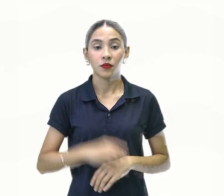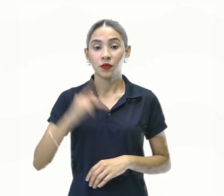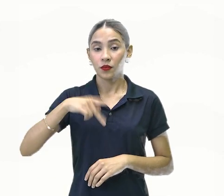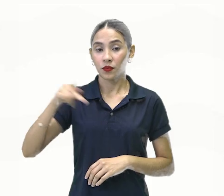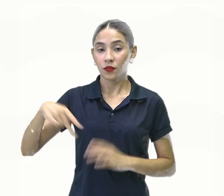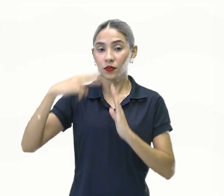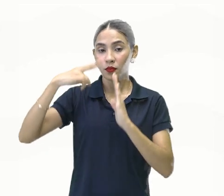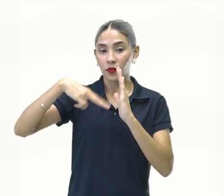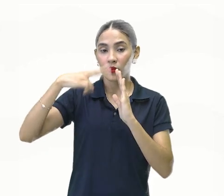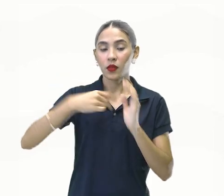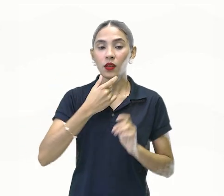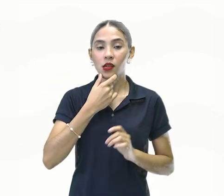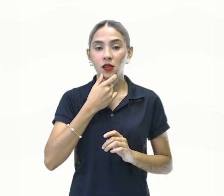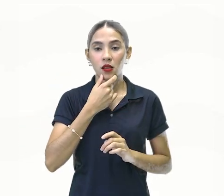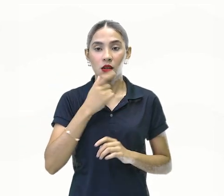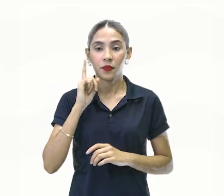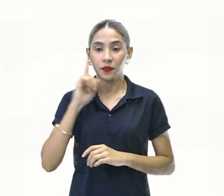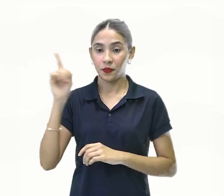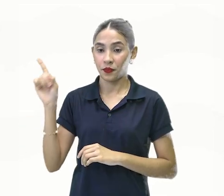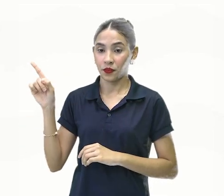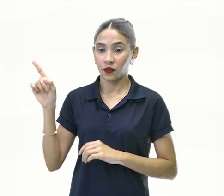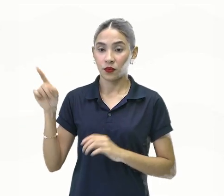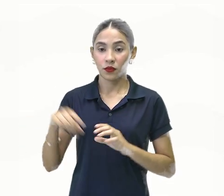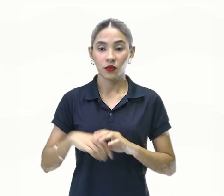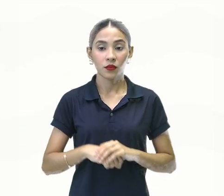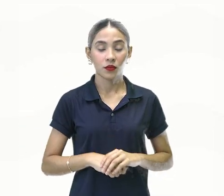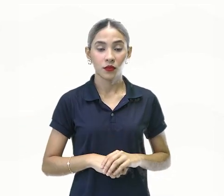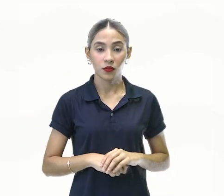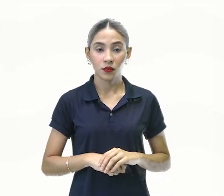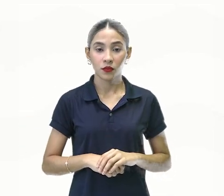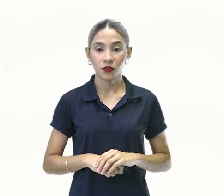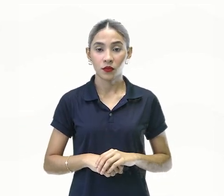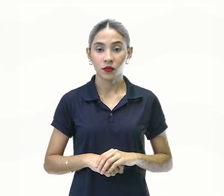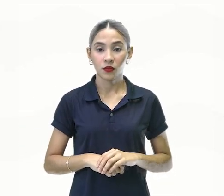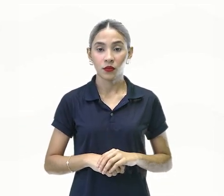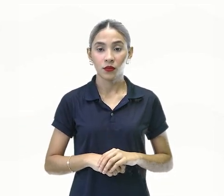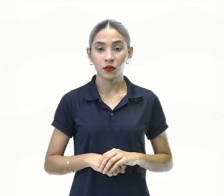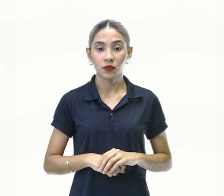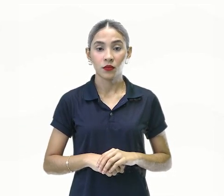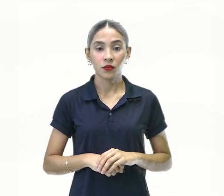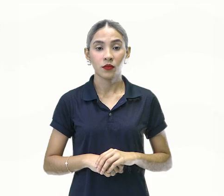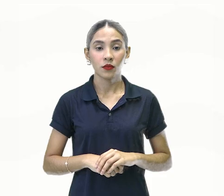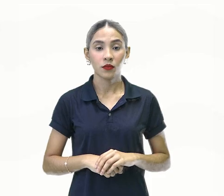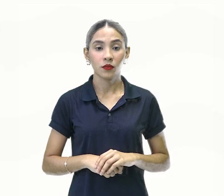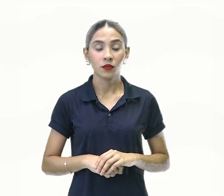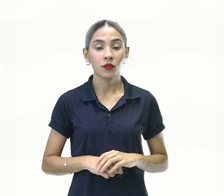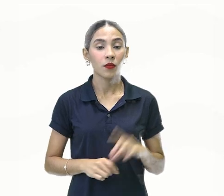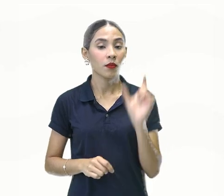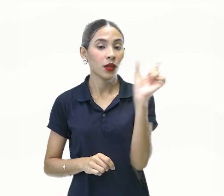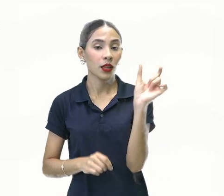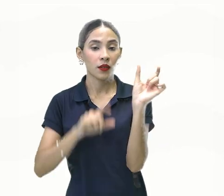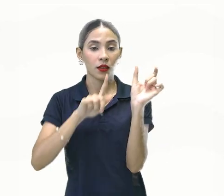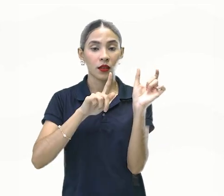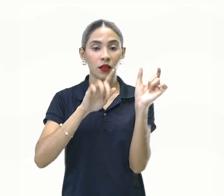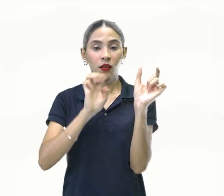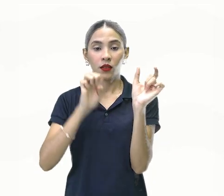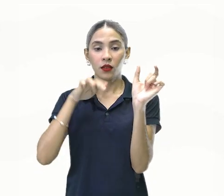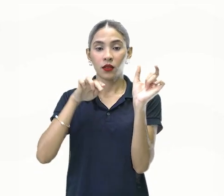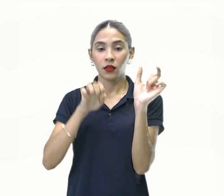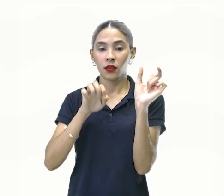avoid using this medication if you have a known allergy to generic name. Aqui, generic name é o nome da alergia,